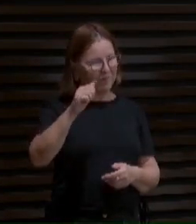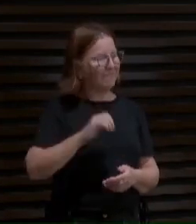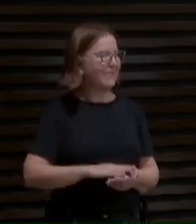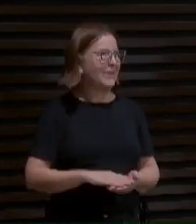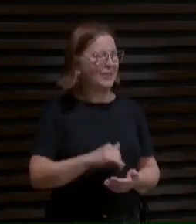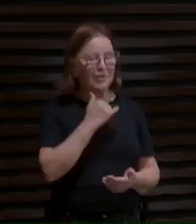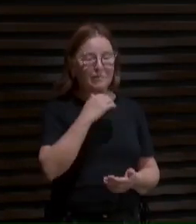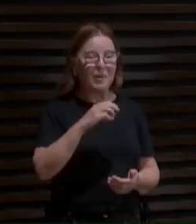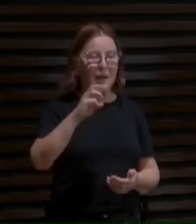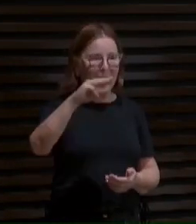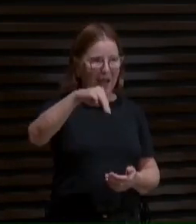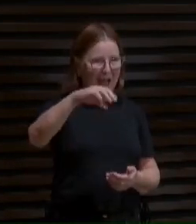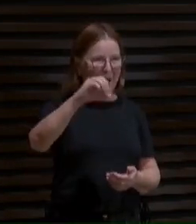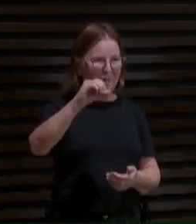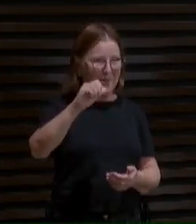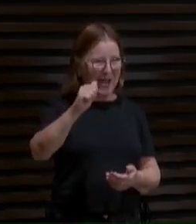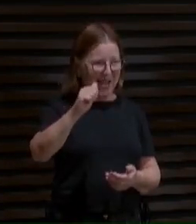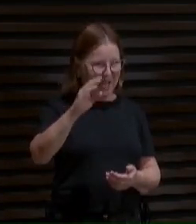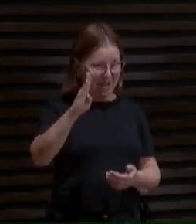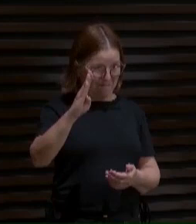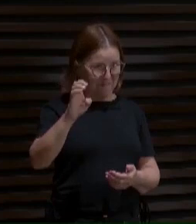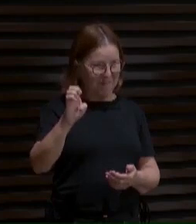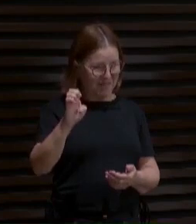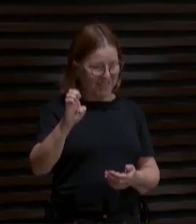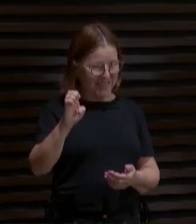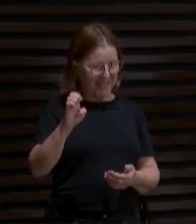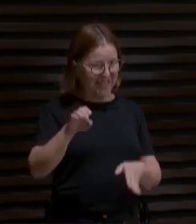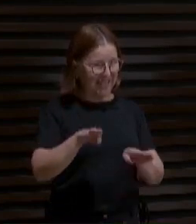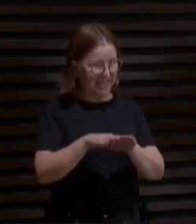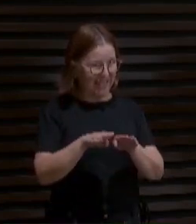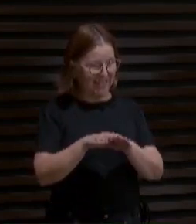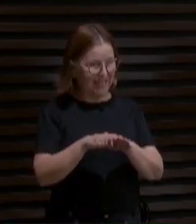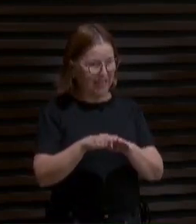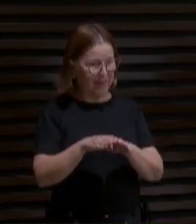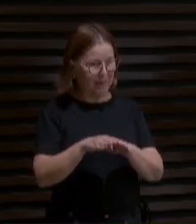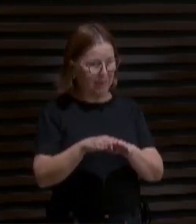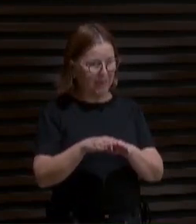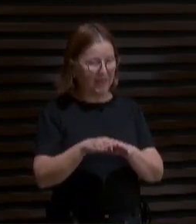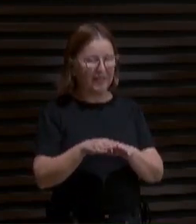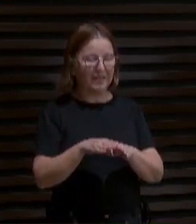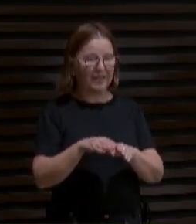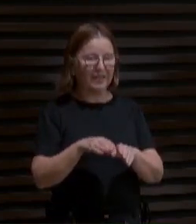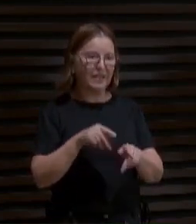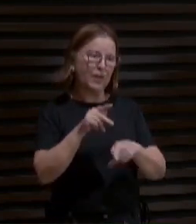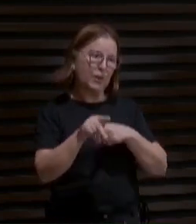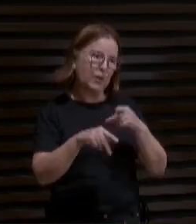a judeus, ou a gentios e a judeus,